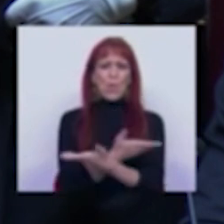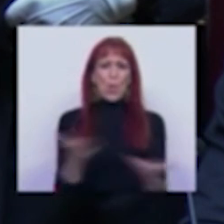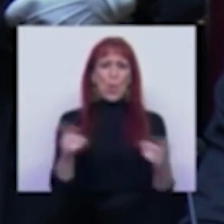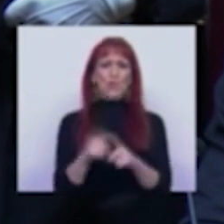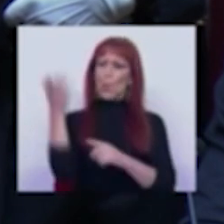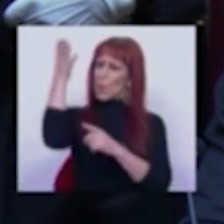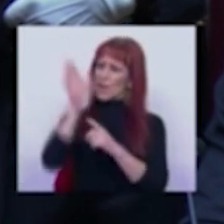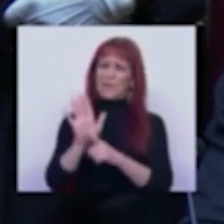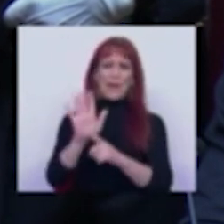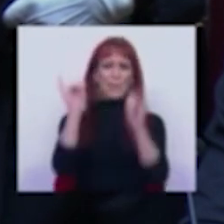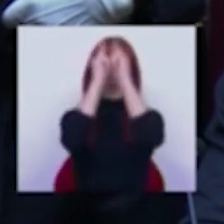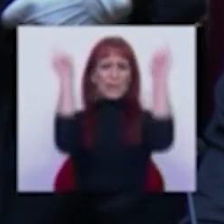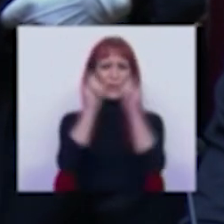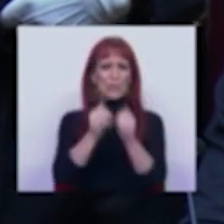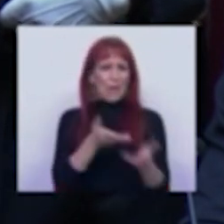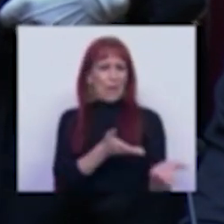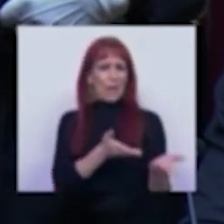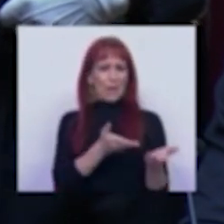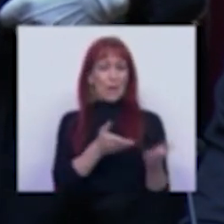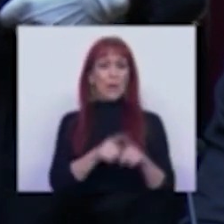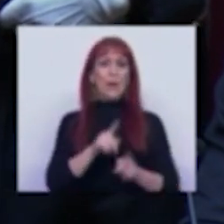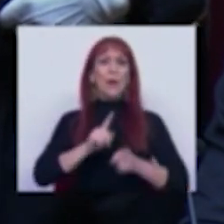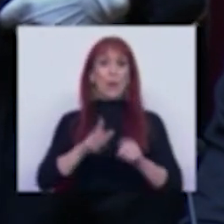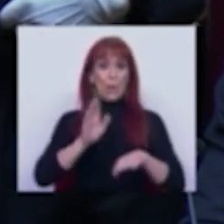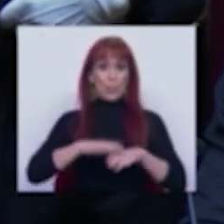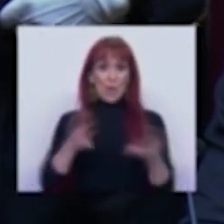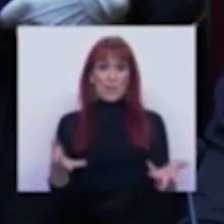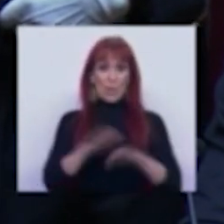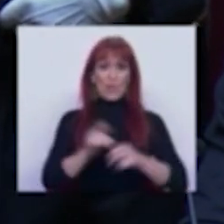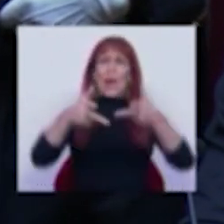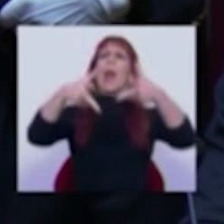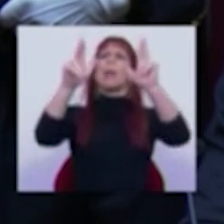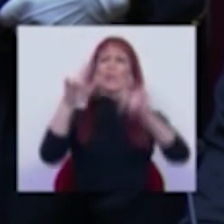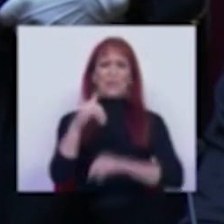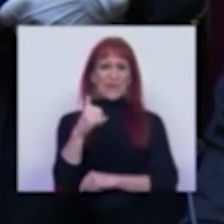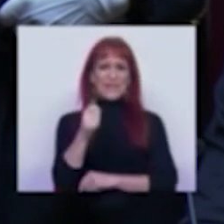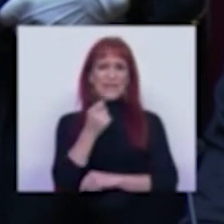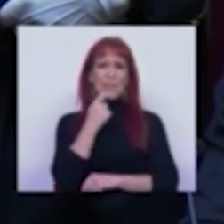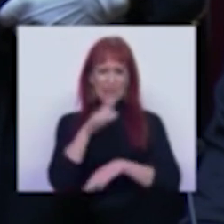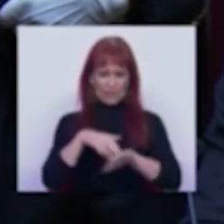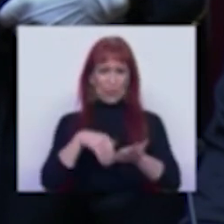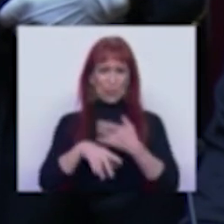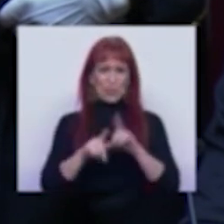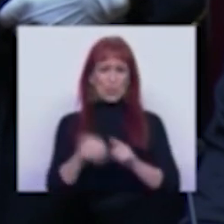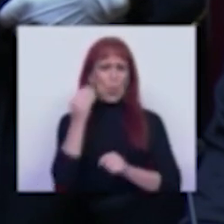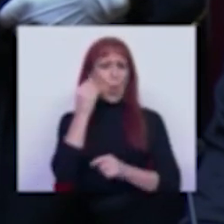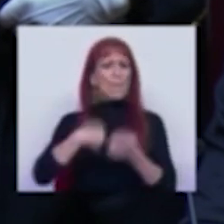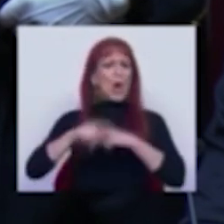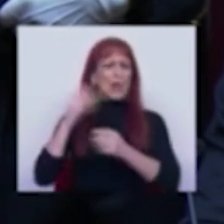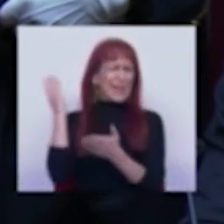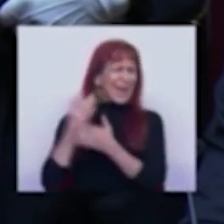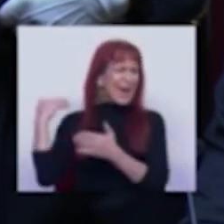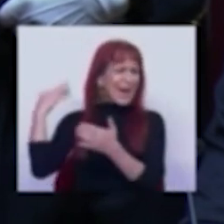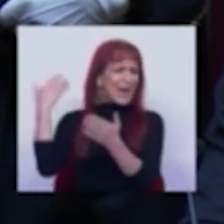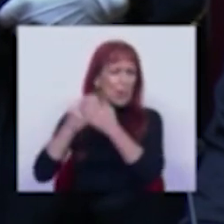um exemplo internacional. Graças à Revolução Libertadora do 25 de Abril e ao modo como fomos desde